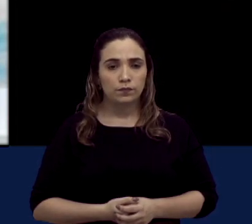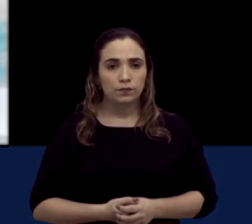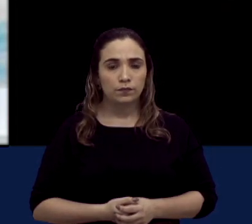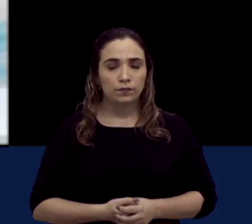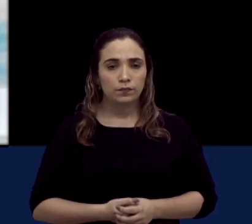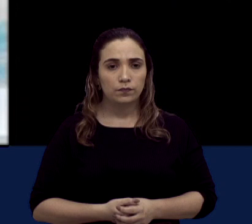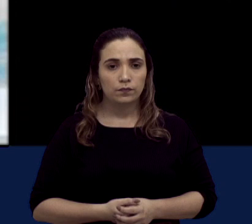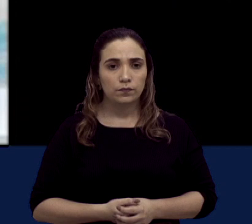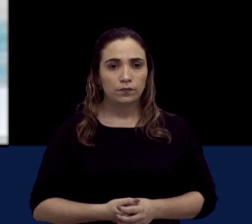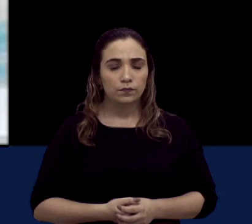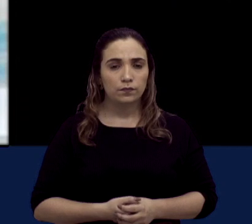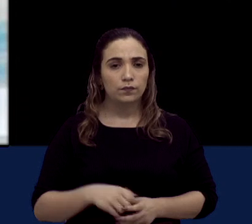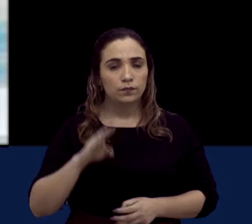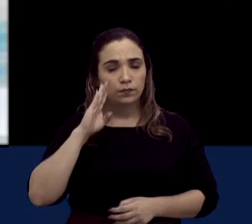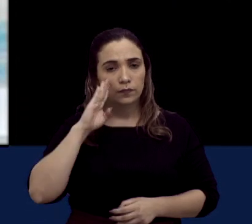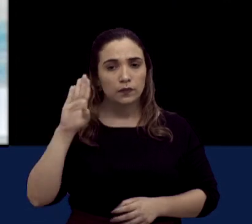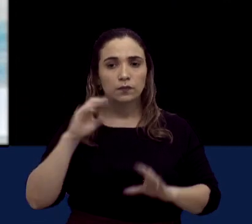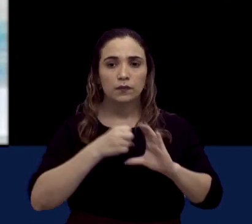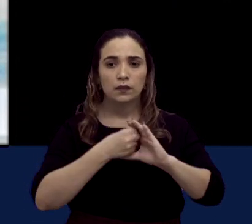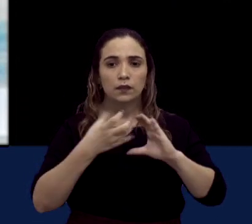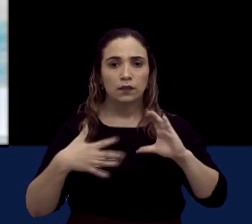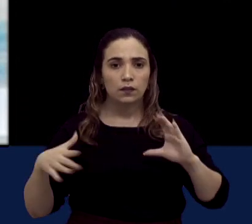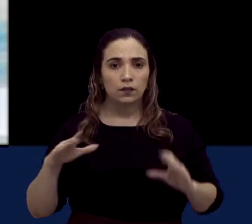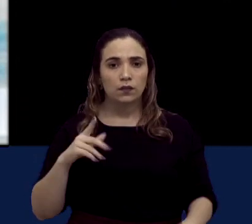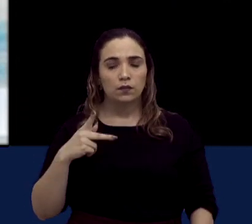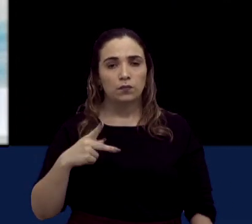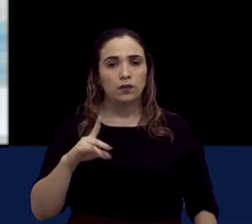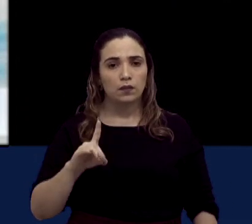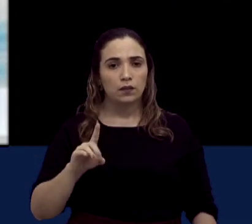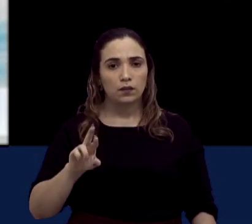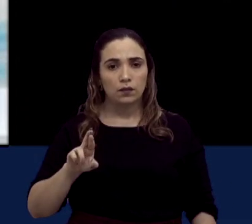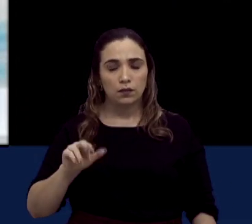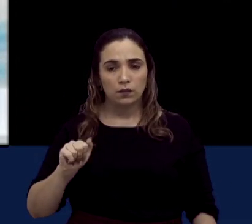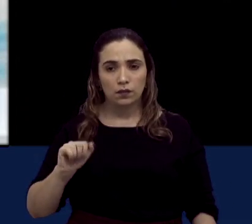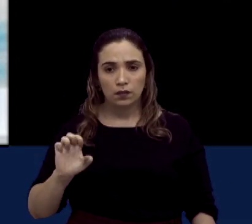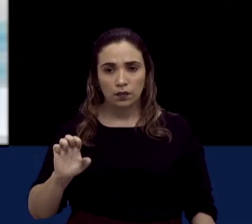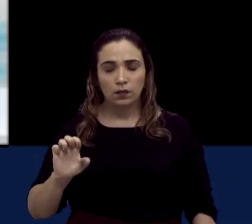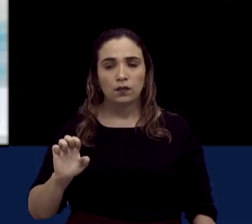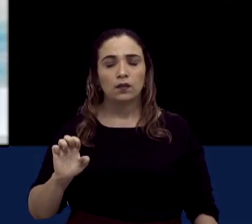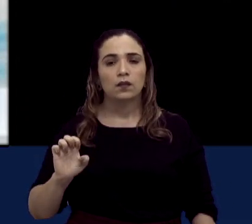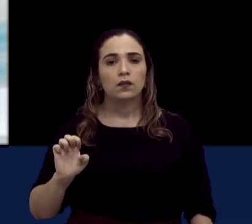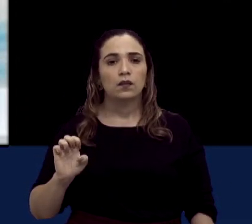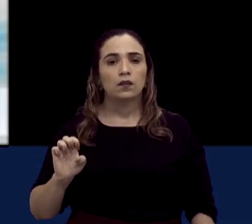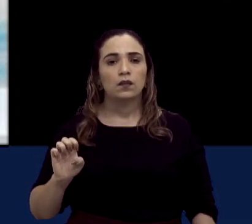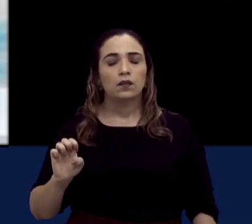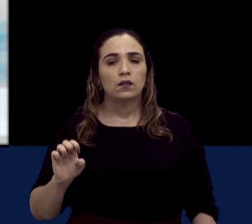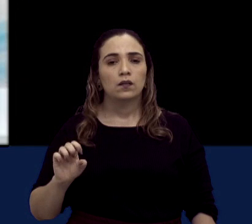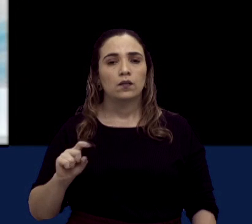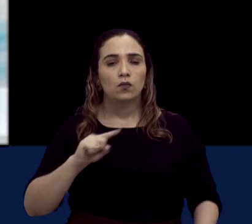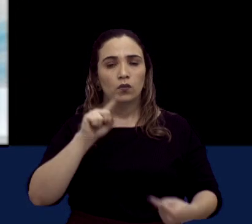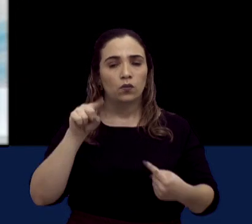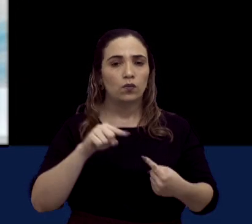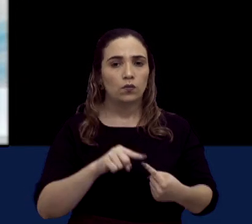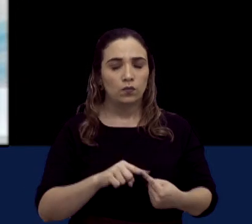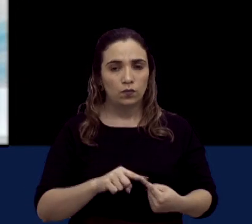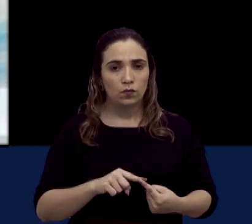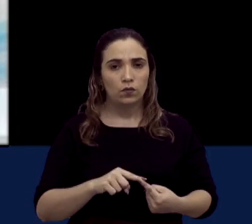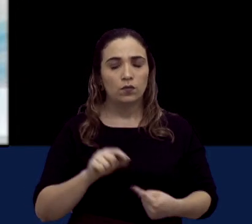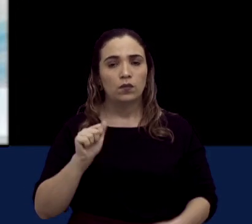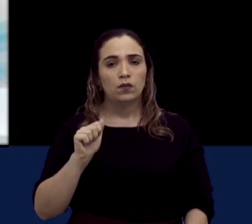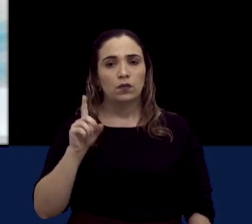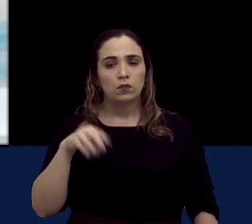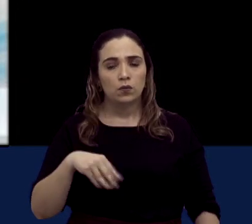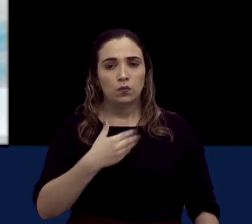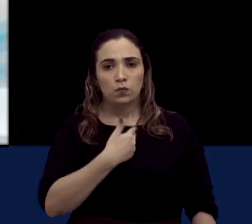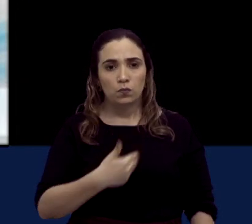Então, as principais características desse plano era a definição precisa dos objetivos que o